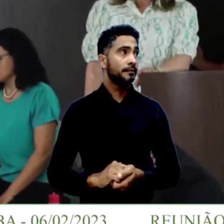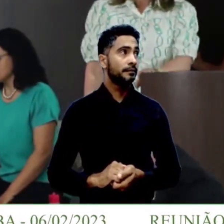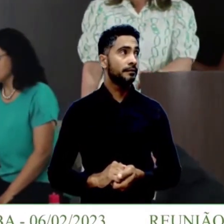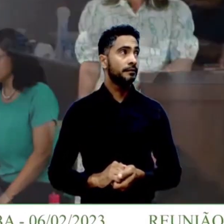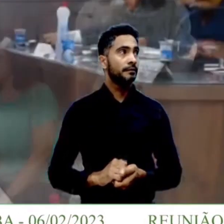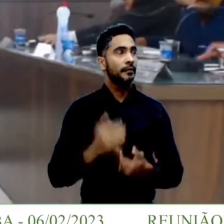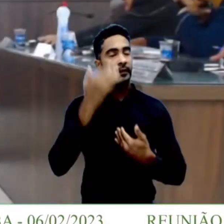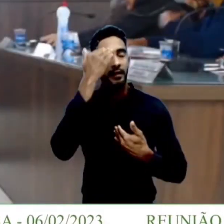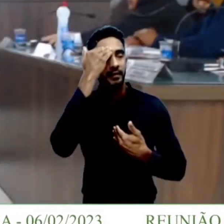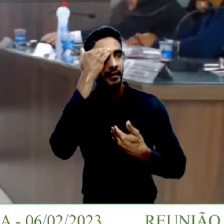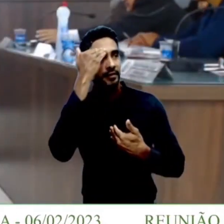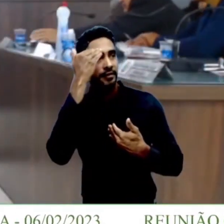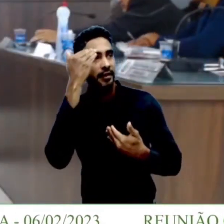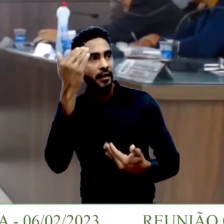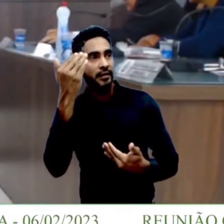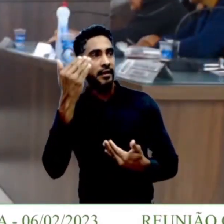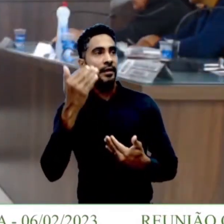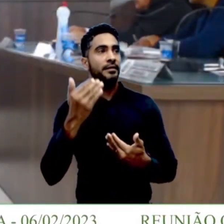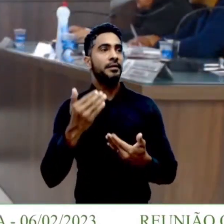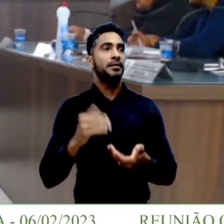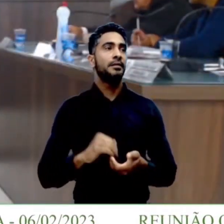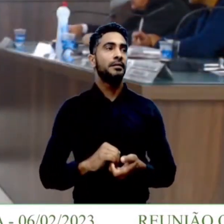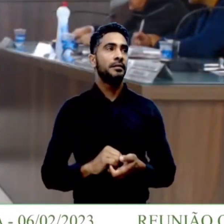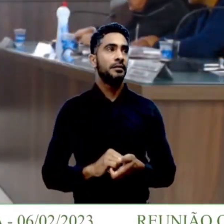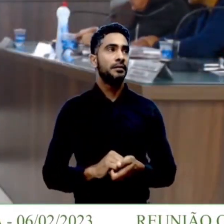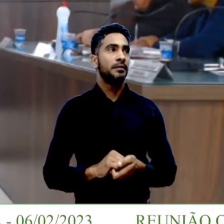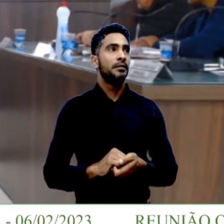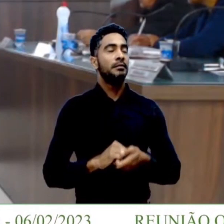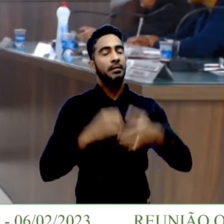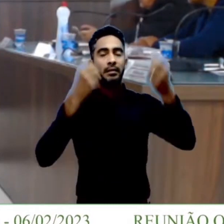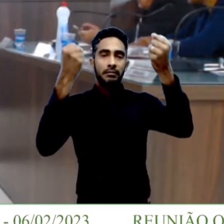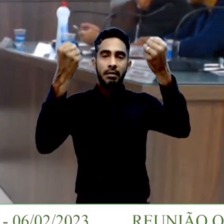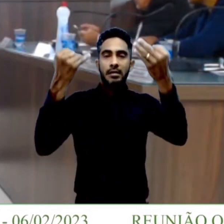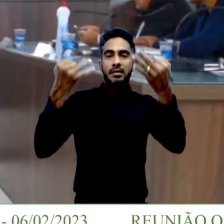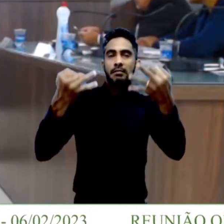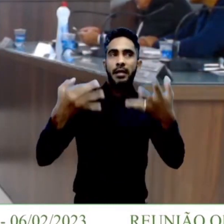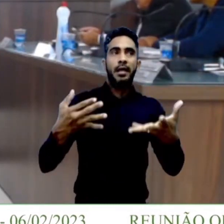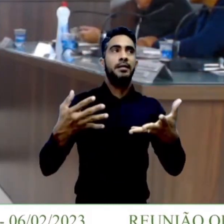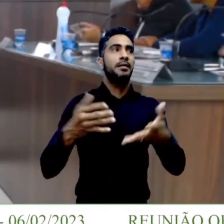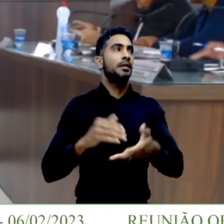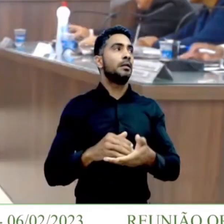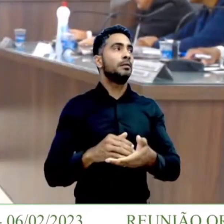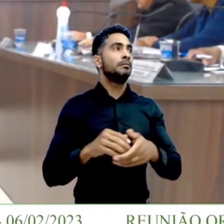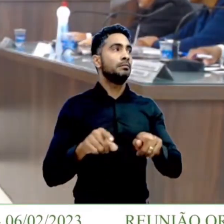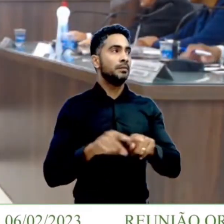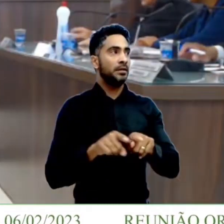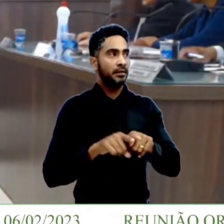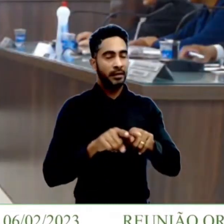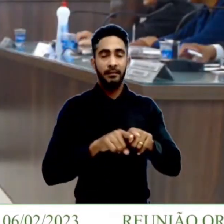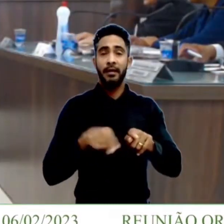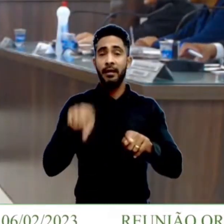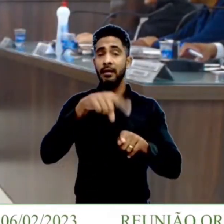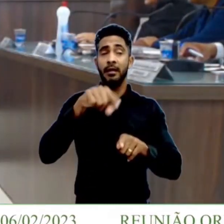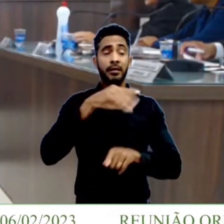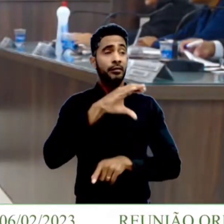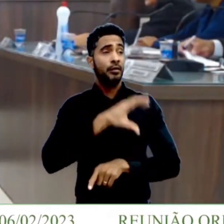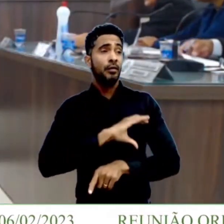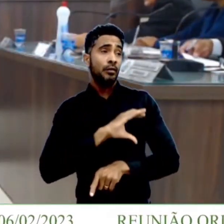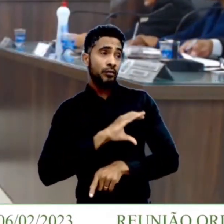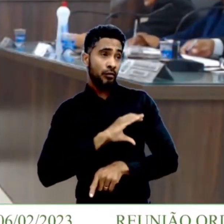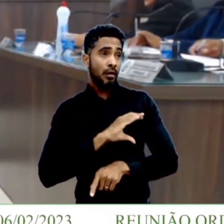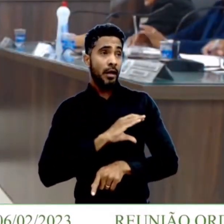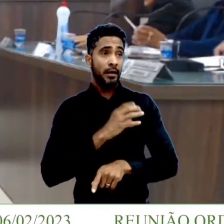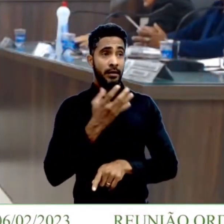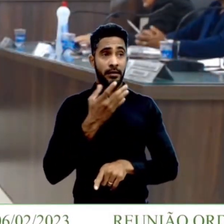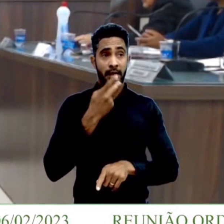A gente agradece muito, Nilde, pela brilhante explanação. E deixo a palavra aí para os nobres colegas, caso